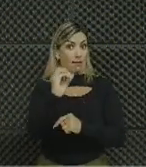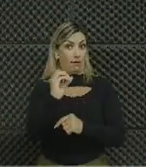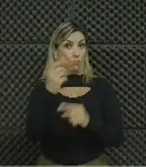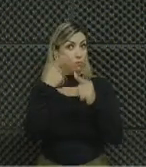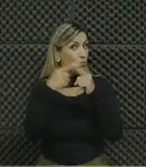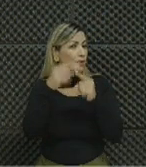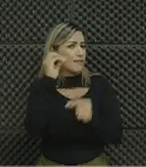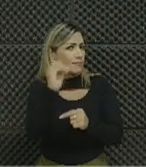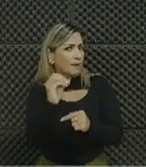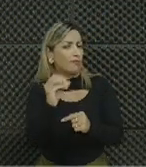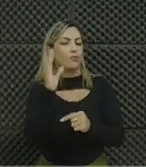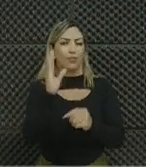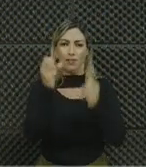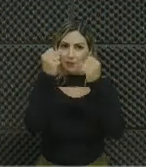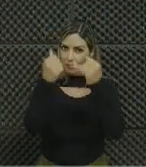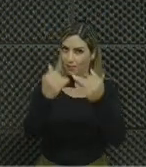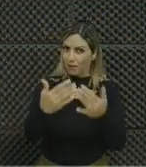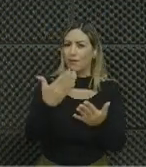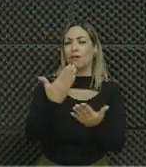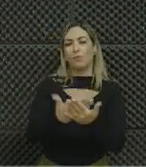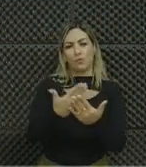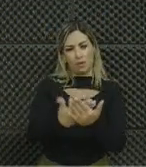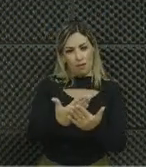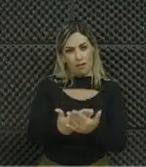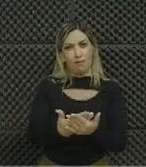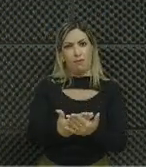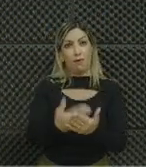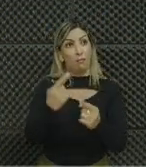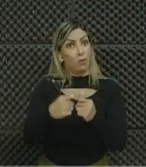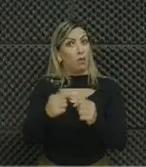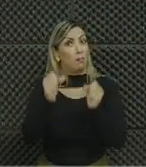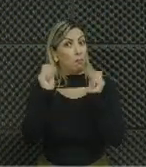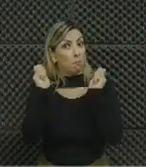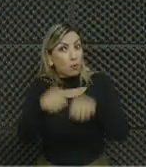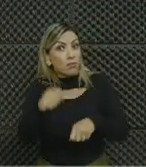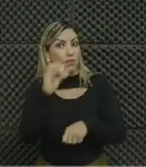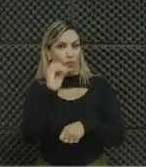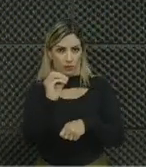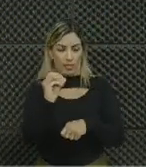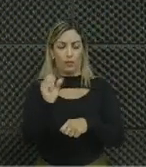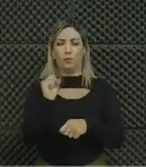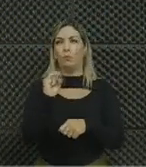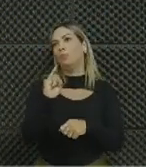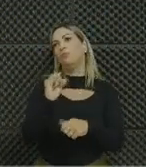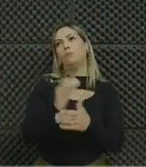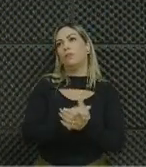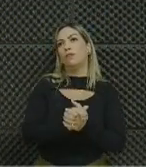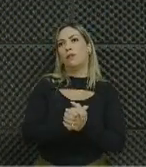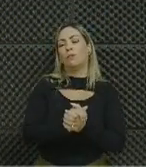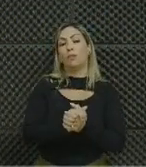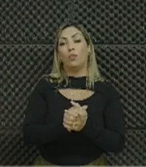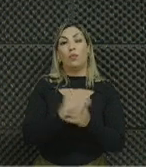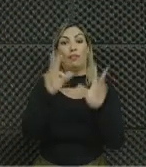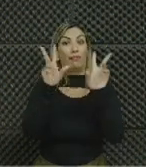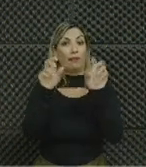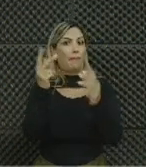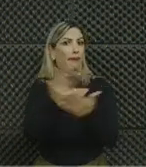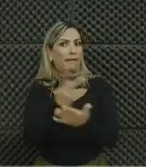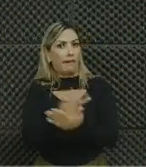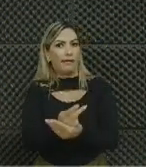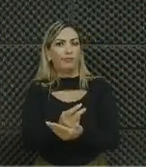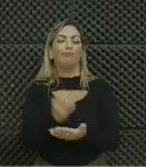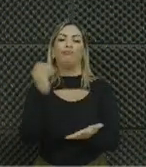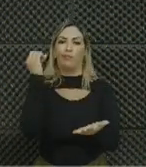já falamos sobre isso em uma aula. Então, se eu trabalhar o tema errado, eu